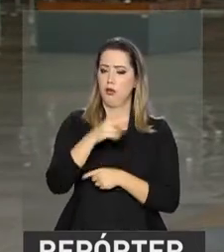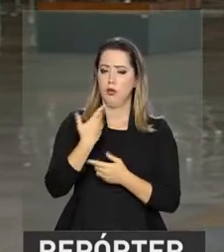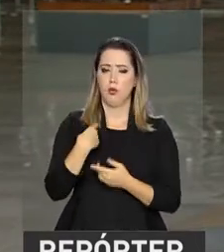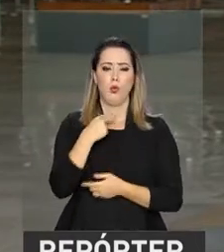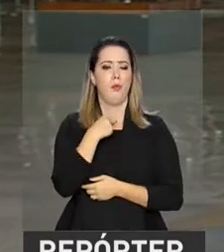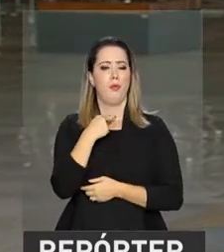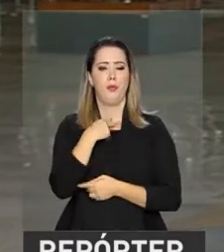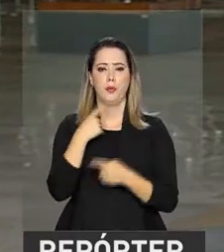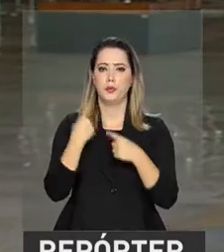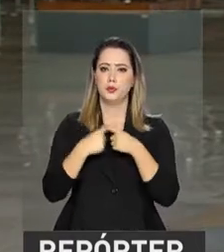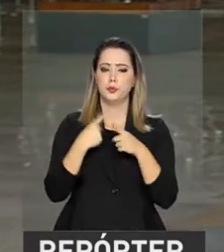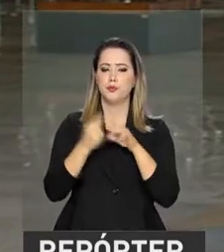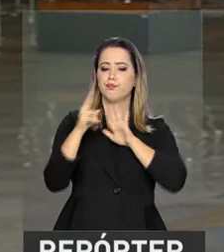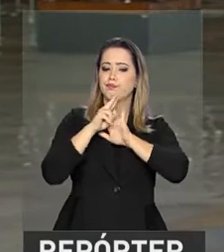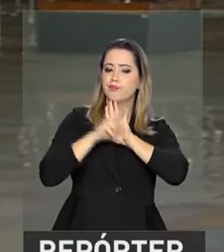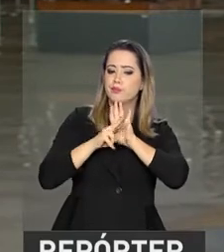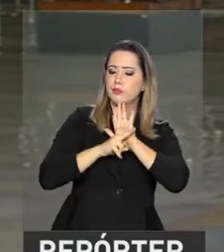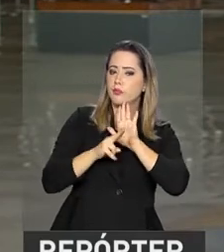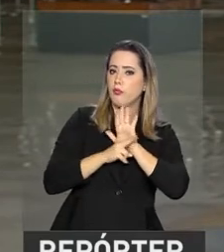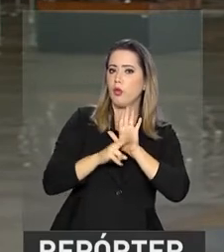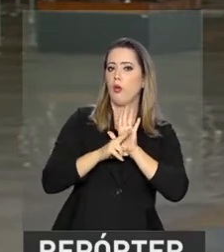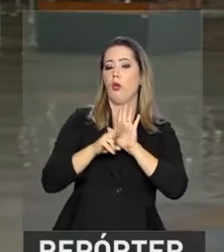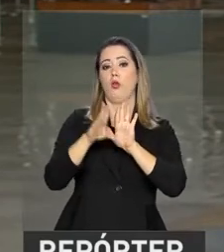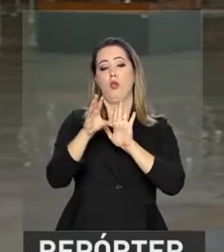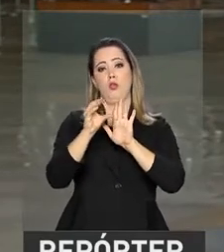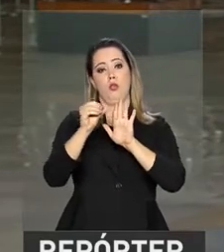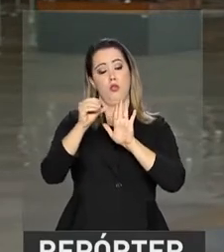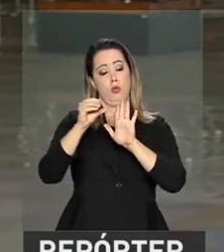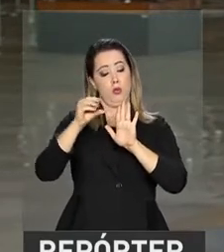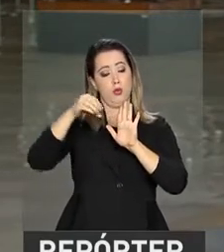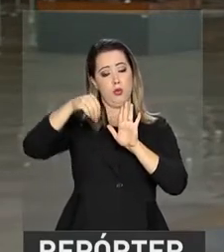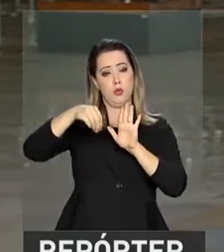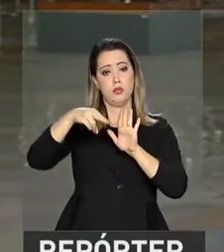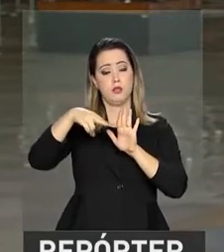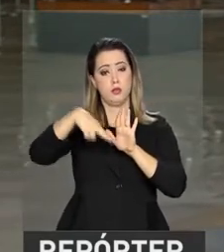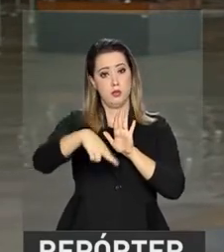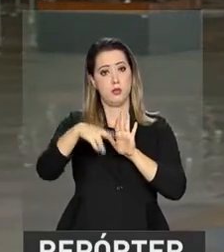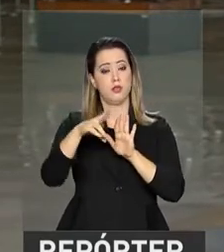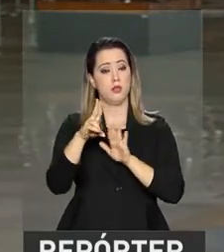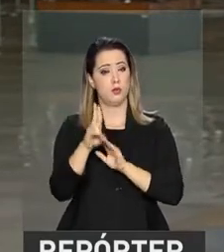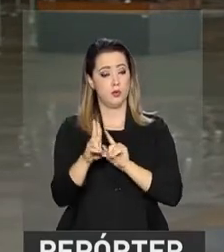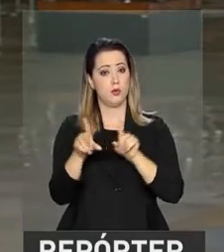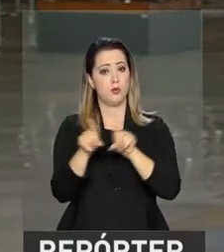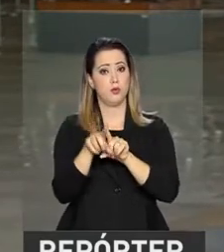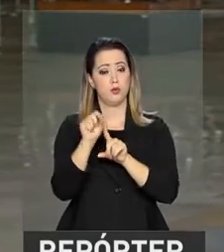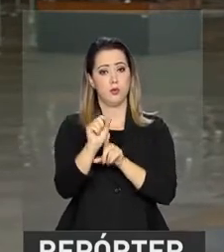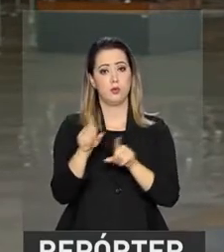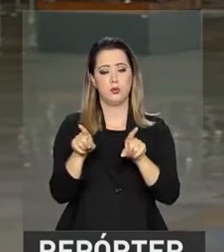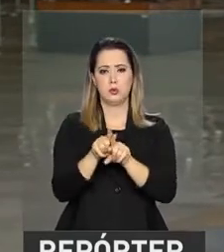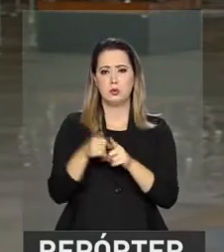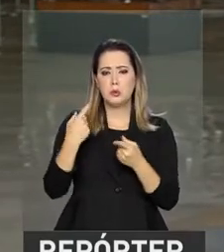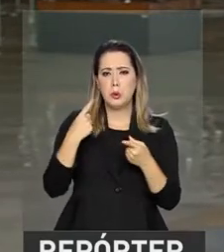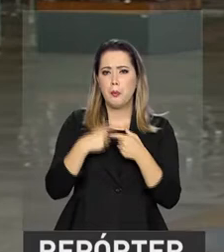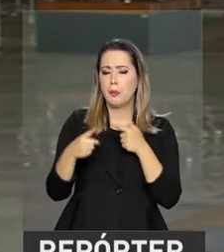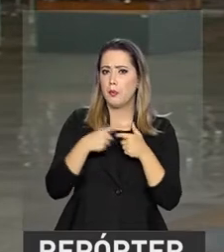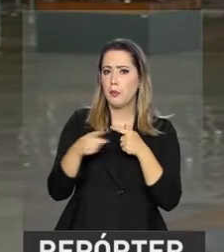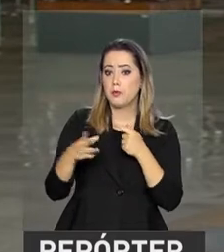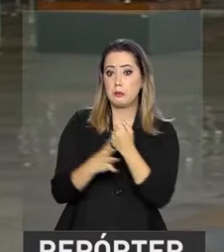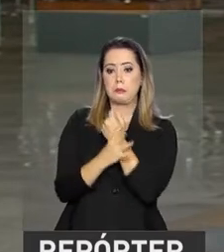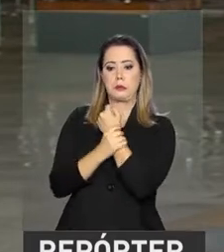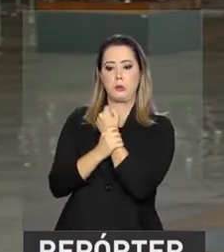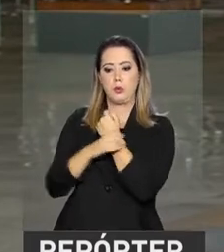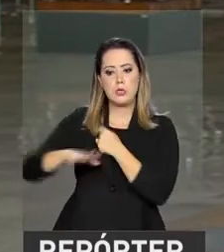do conselho de segurança das nações unidas e constitui ato gravíssimo de desestabilização da segurança regional